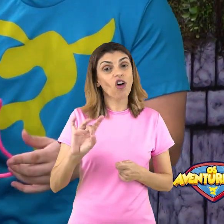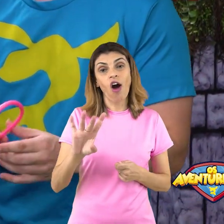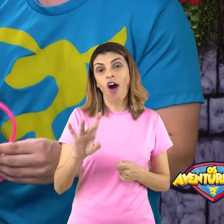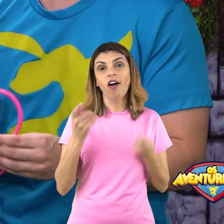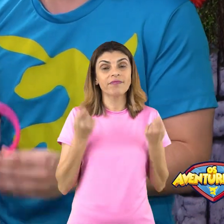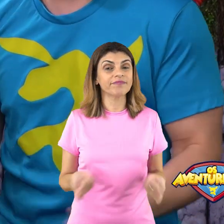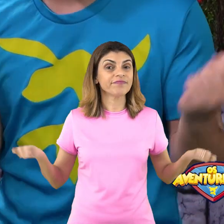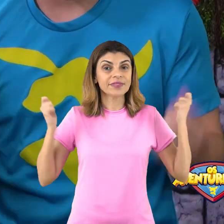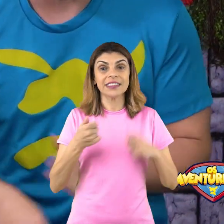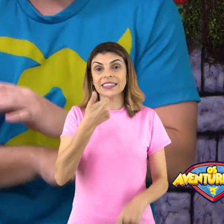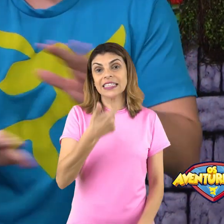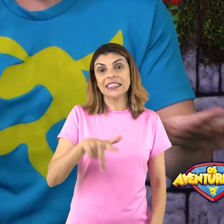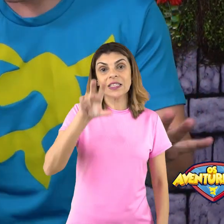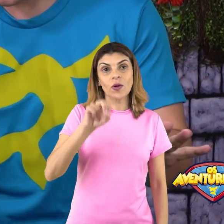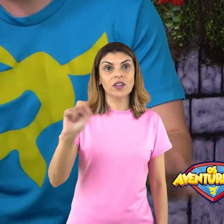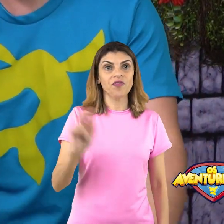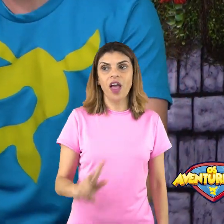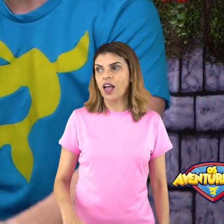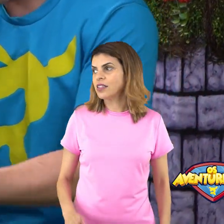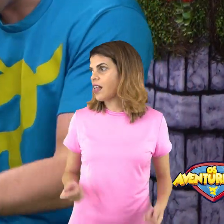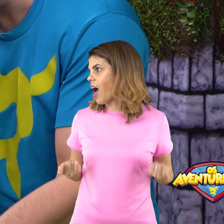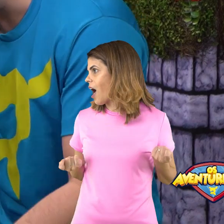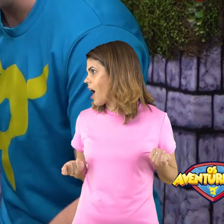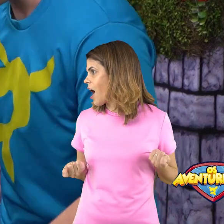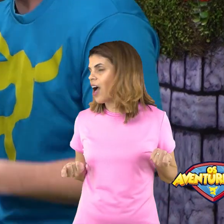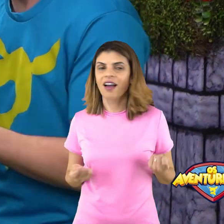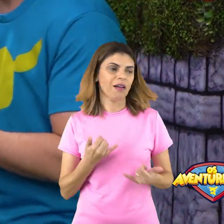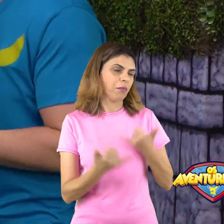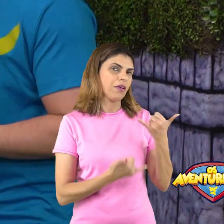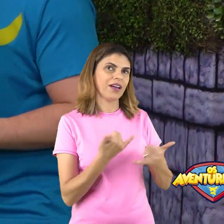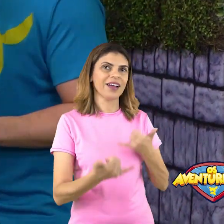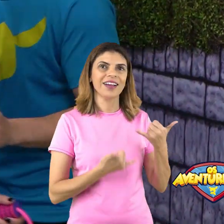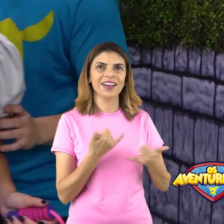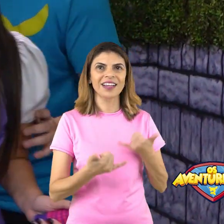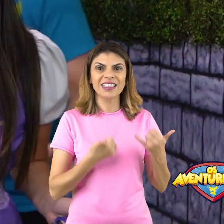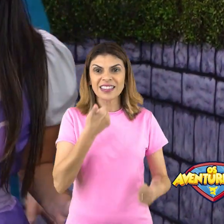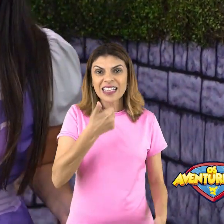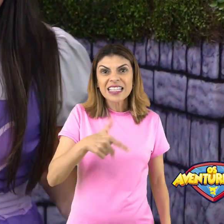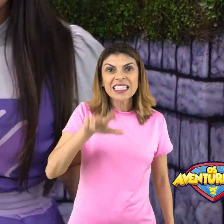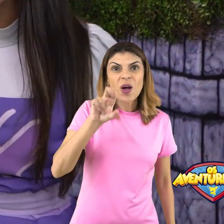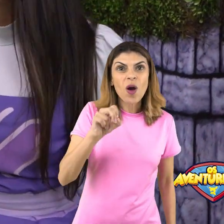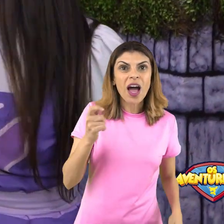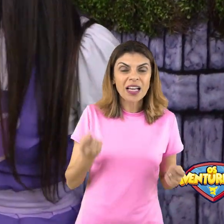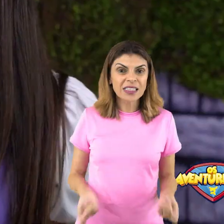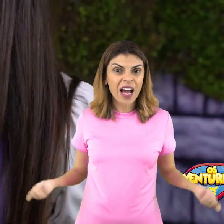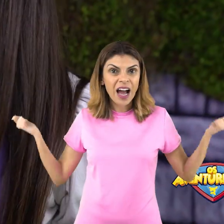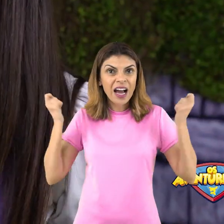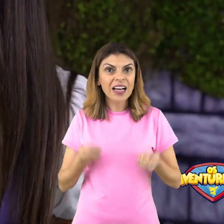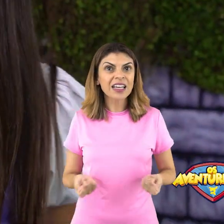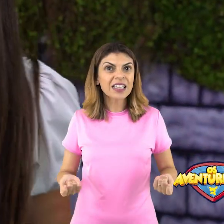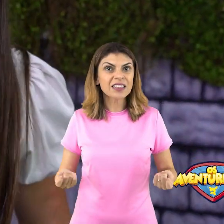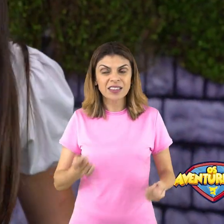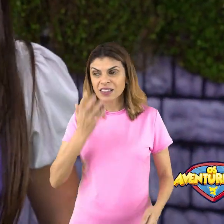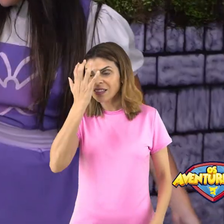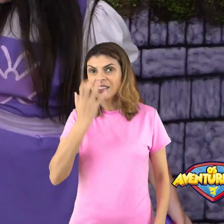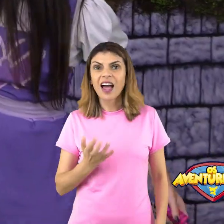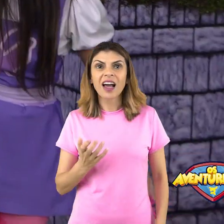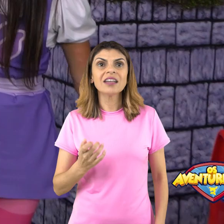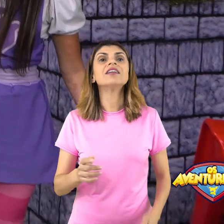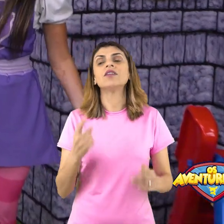pular 150 vezes. Molezinha, brincadeira, tá se divertindo. 150 vezes? Boa sorte. É um, sério?